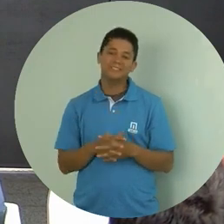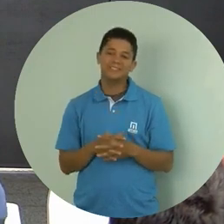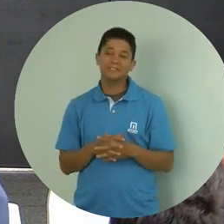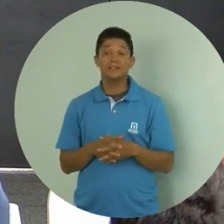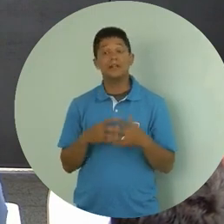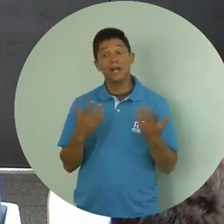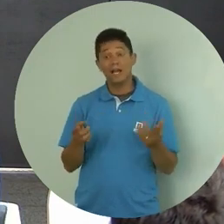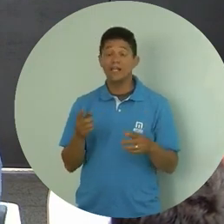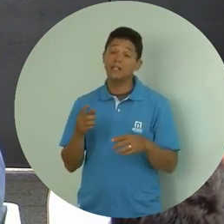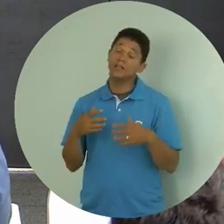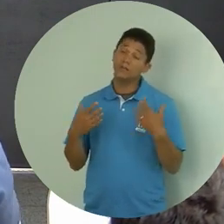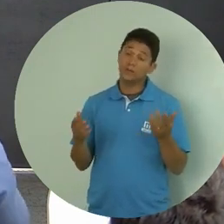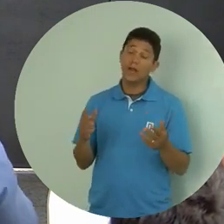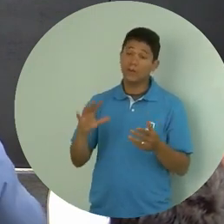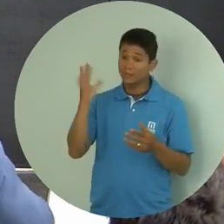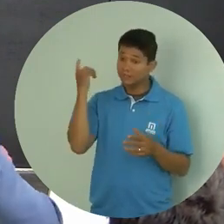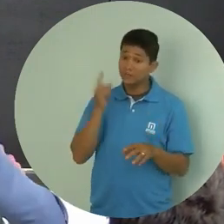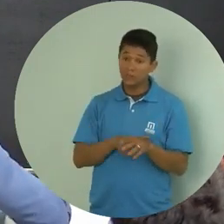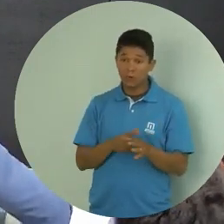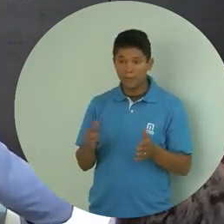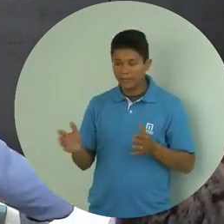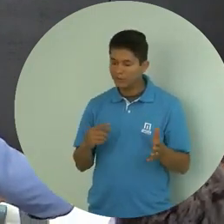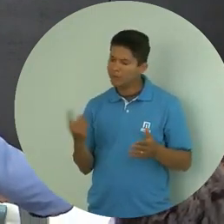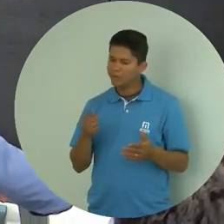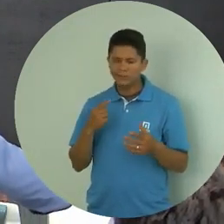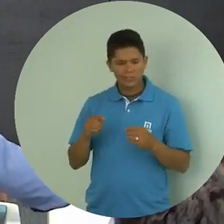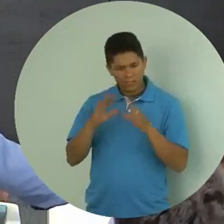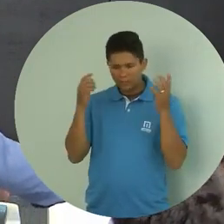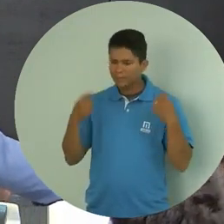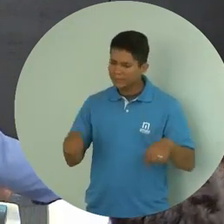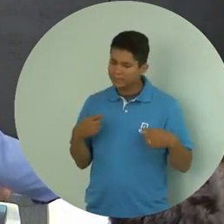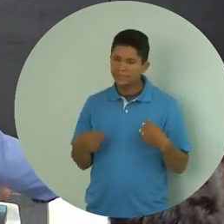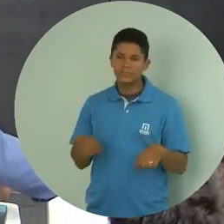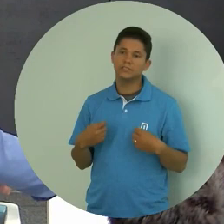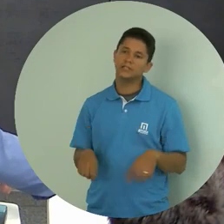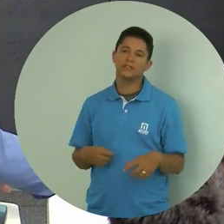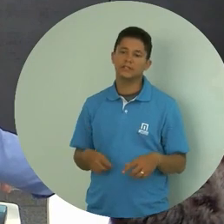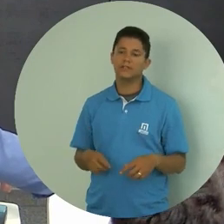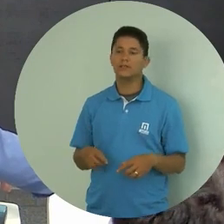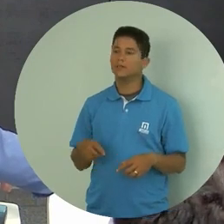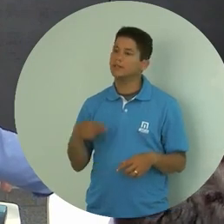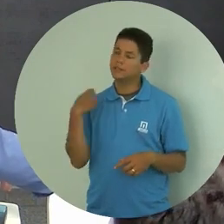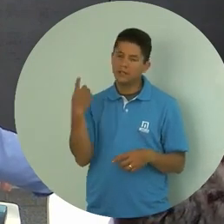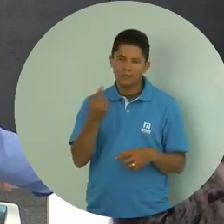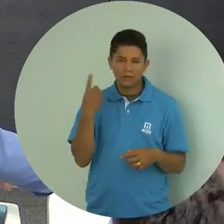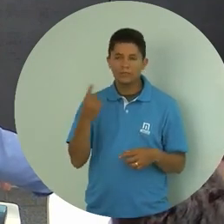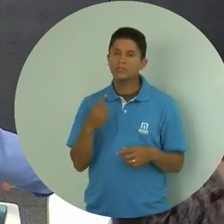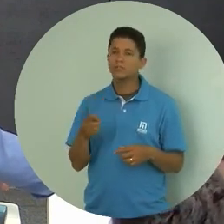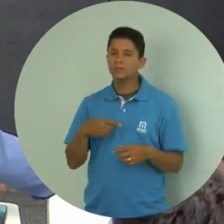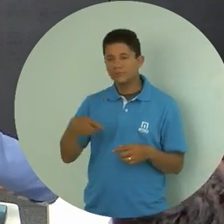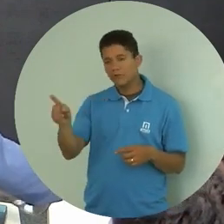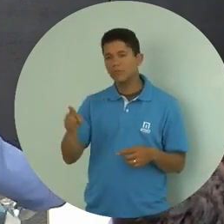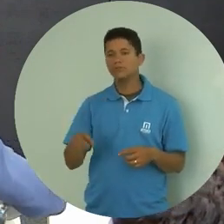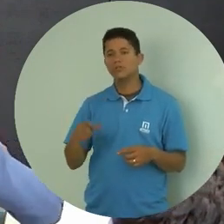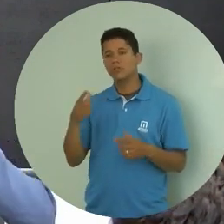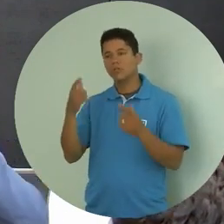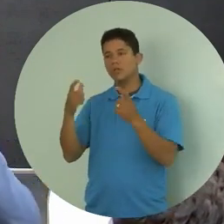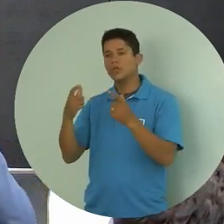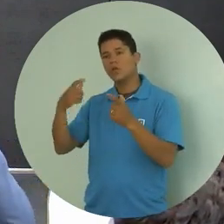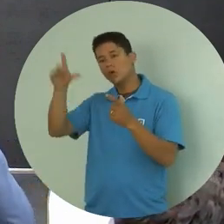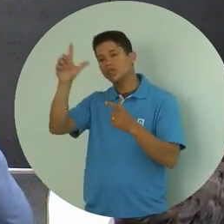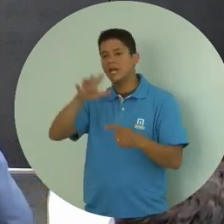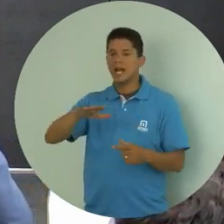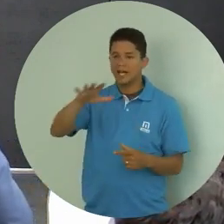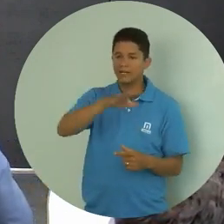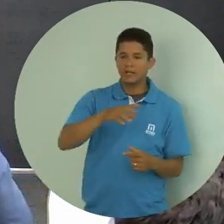a gente ficou muito assim, claro que a gente vai. E aí a gente foi falar, vamos na outra área e vai